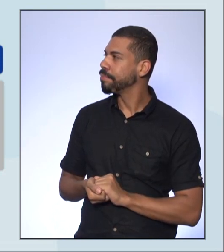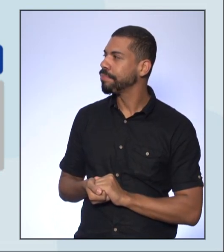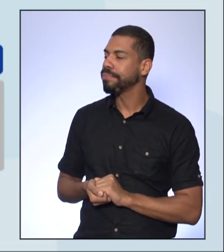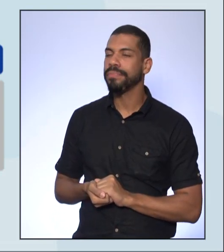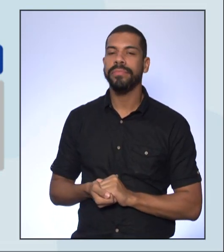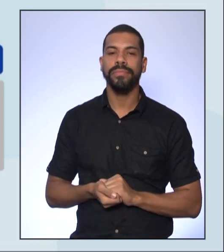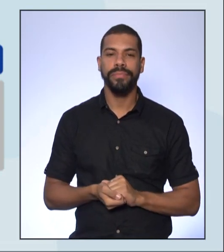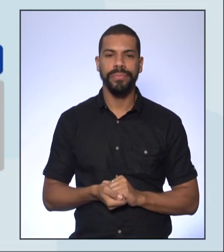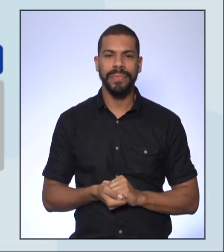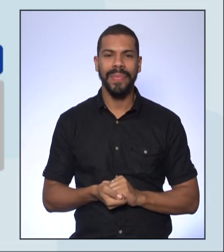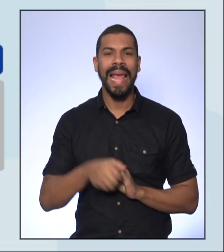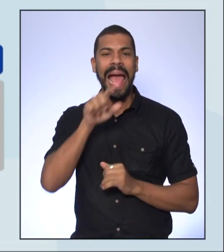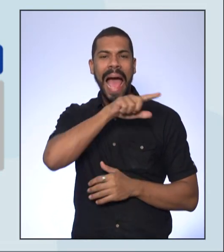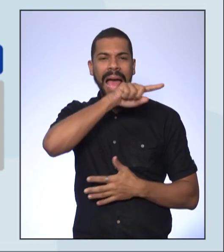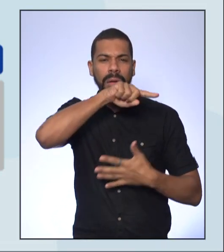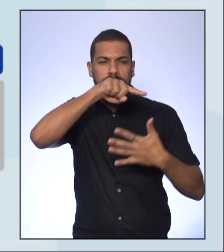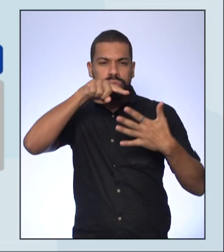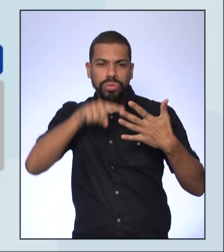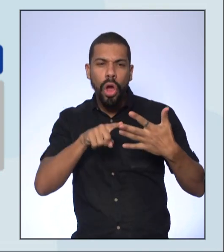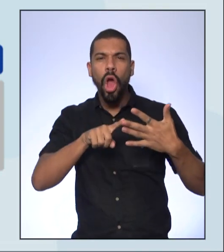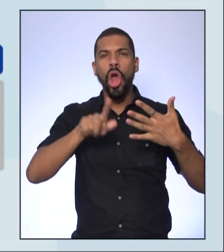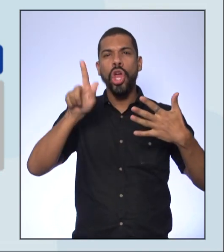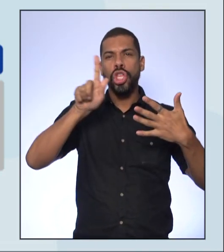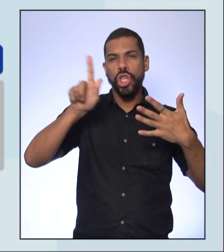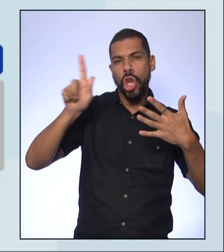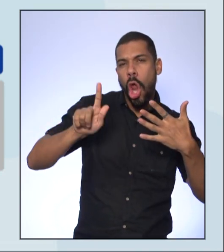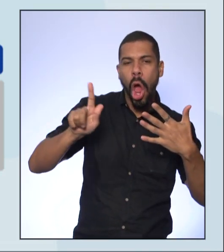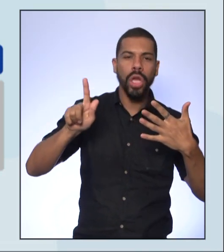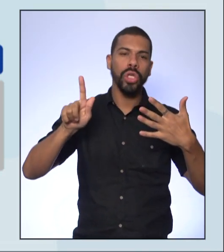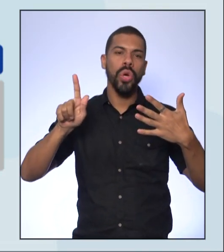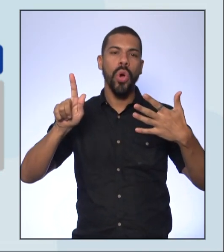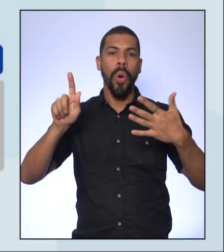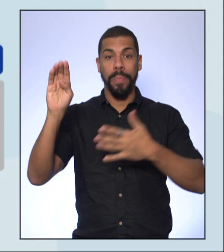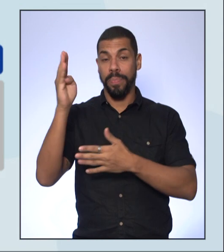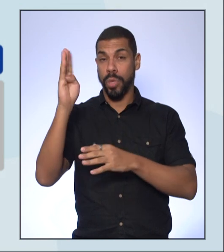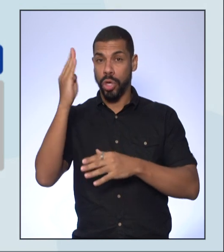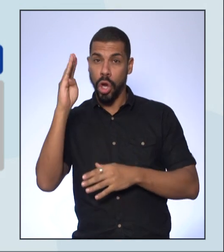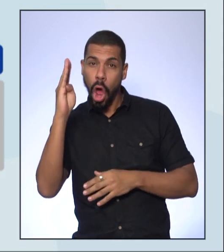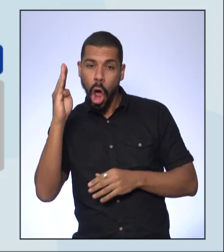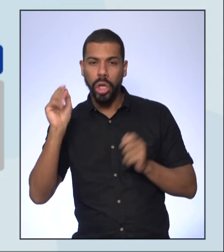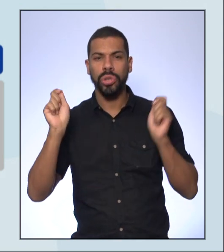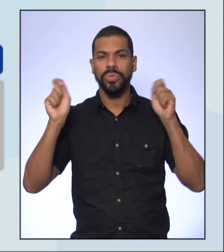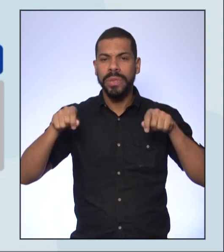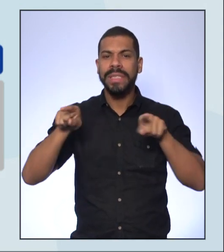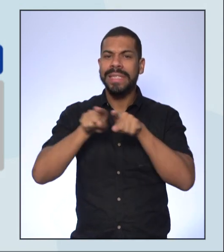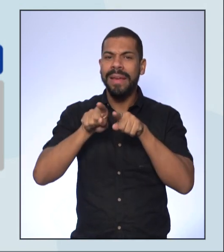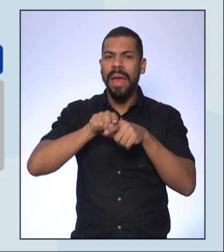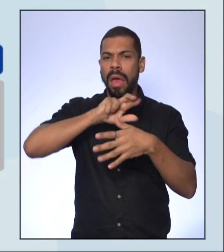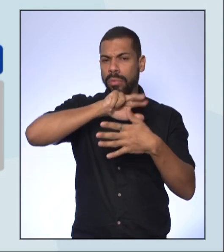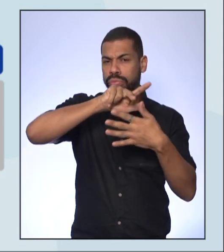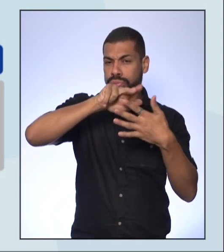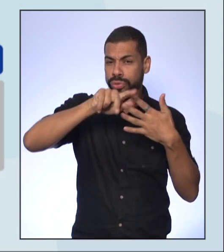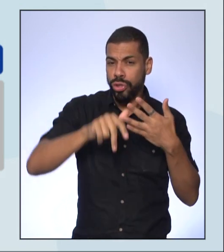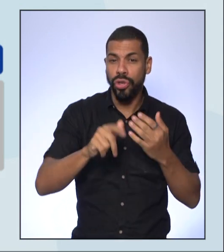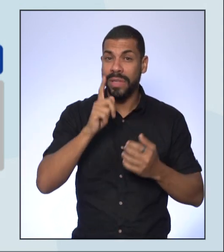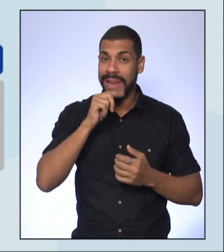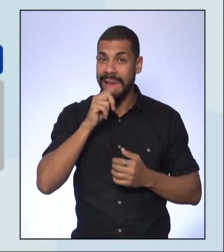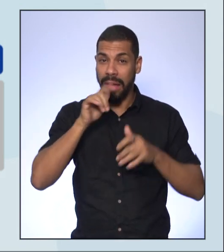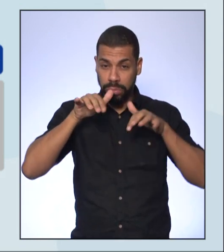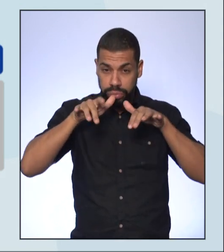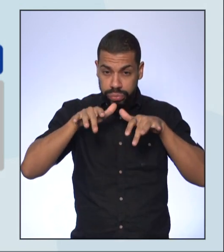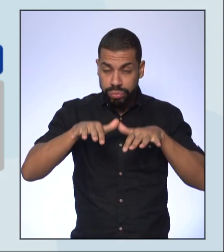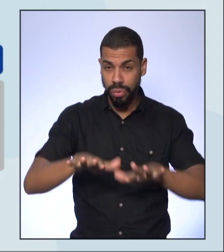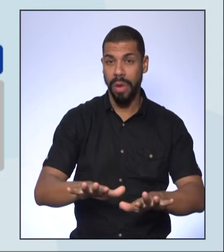geológicos, biológicos, hidrológicos, climatológicos e meteorológicos. Tá? E ainda a gente tem uma outra questão também, que é